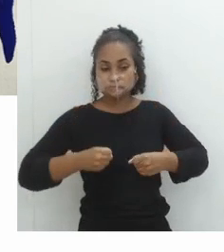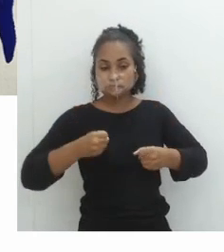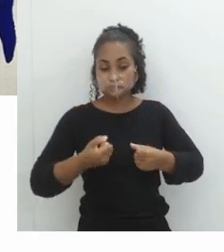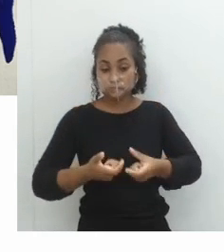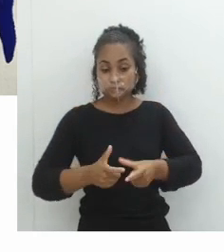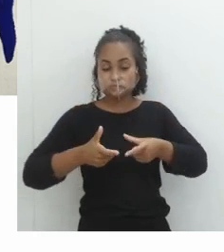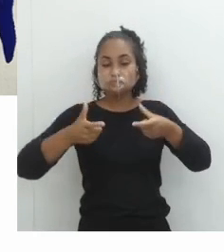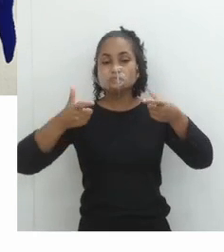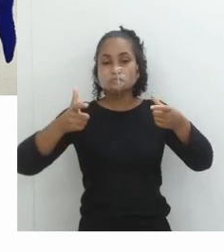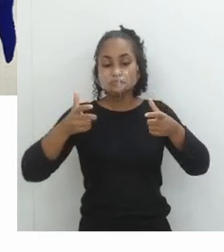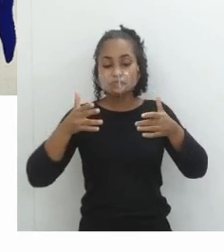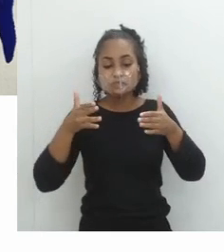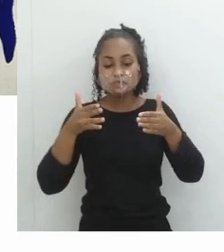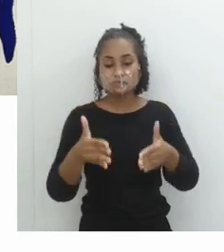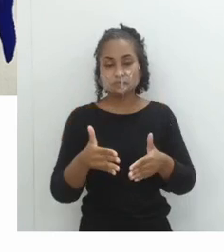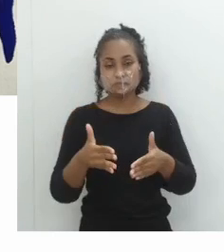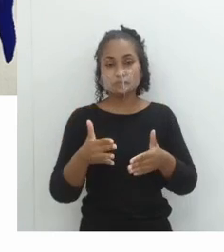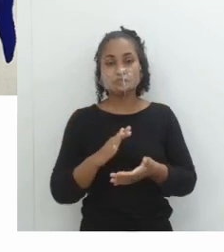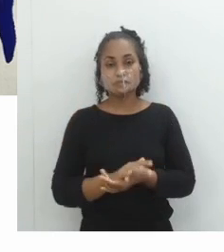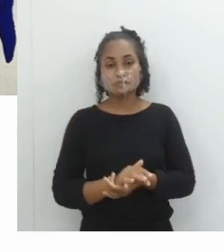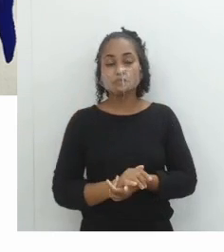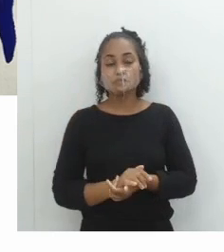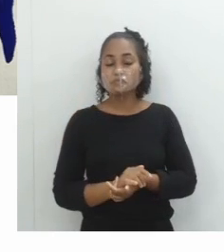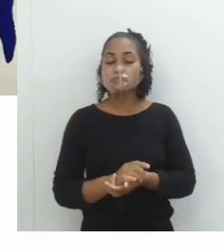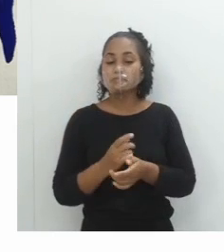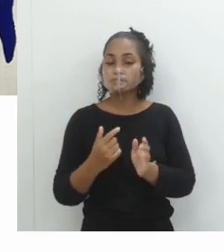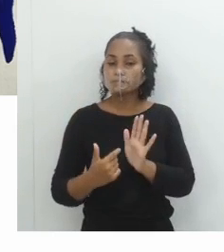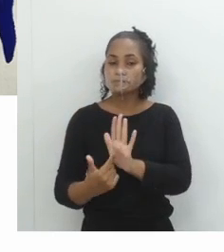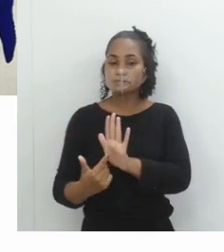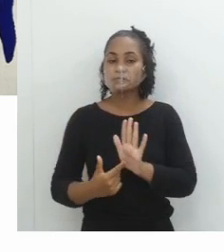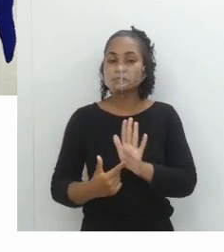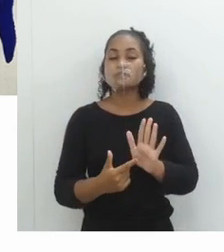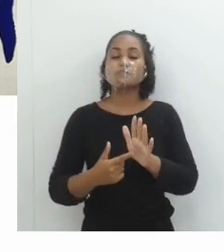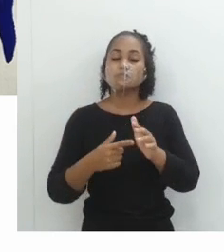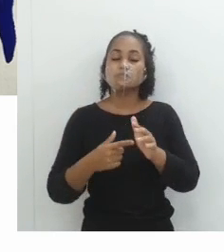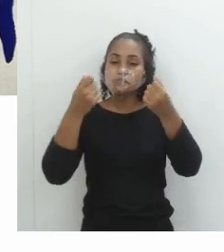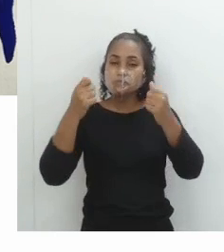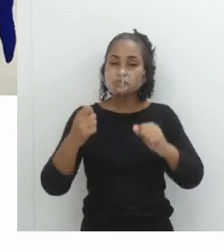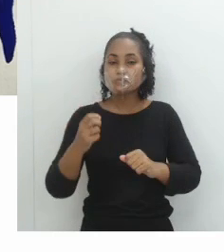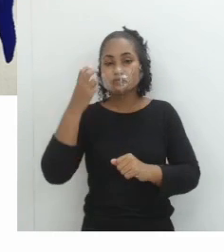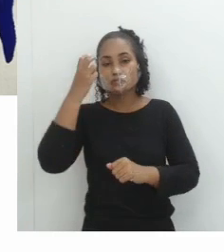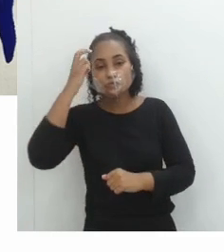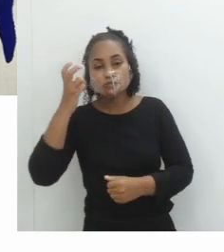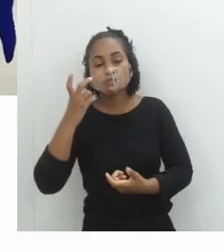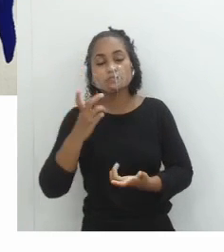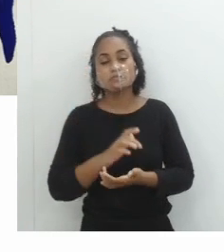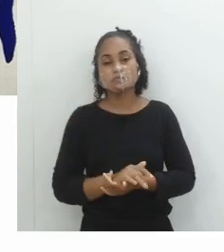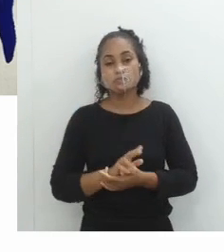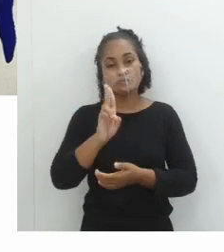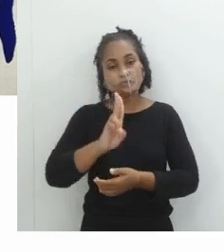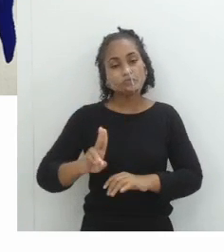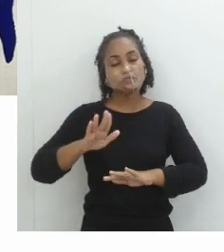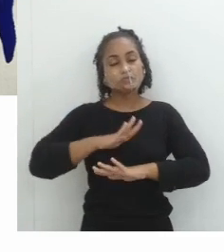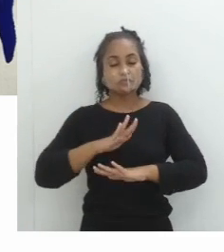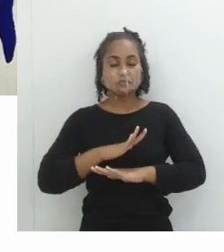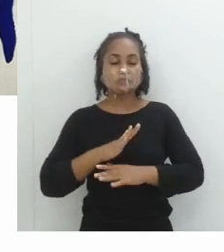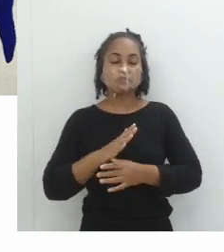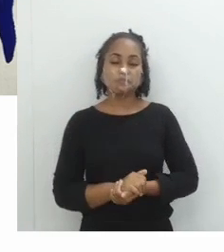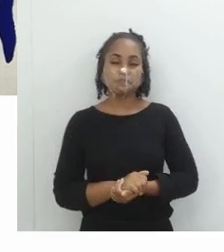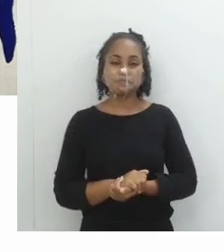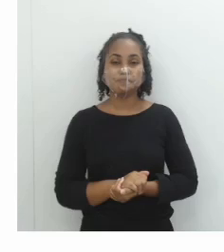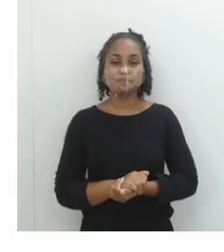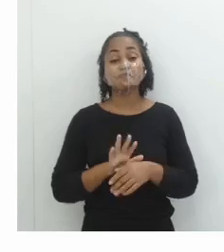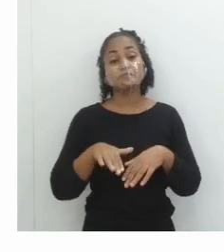e enfoque na demonstração cultural do seu corpo, usar seu corpo como uma forma de arte,